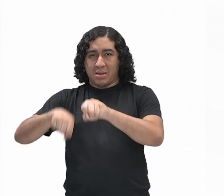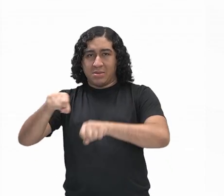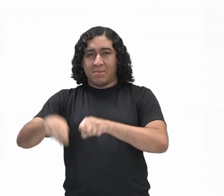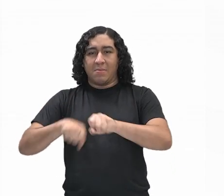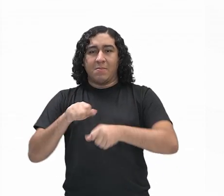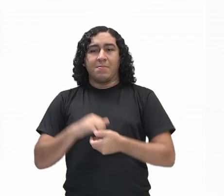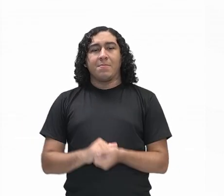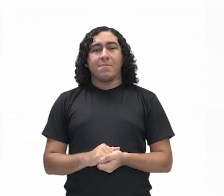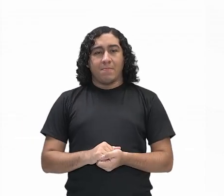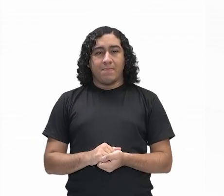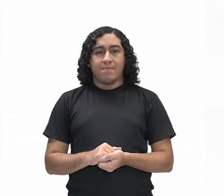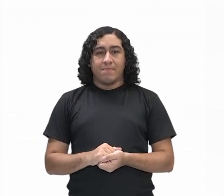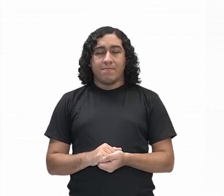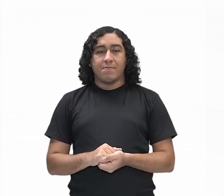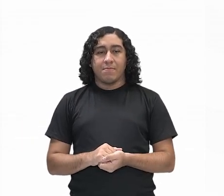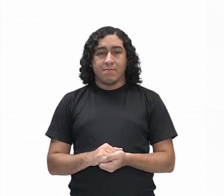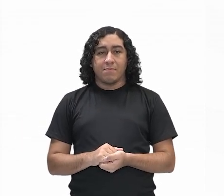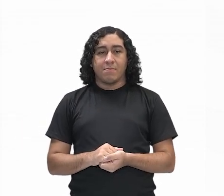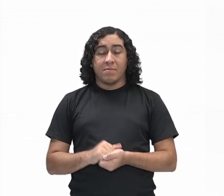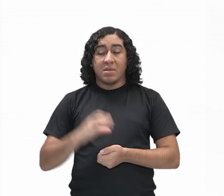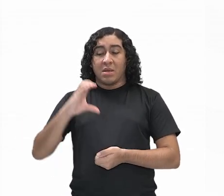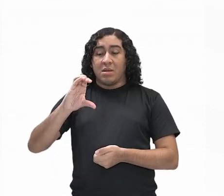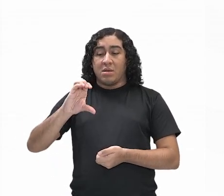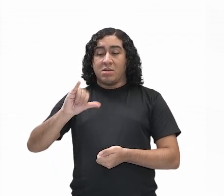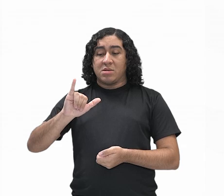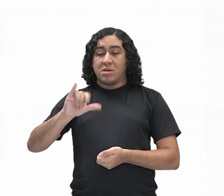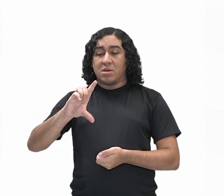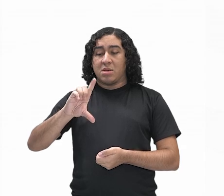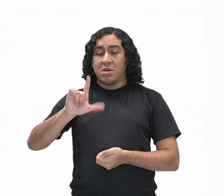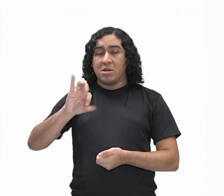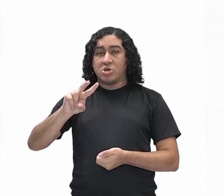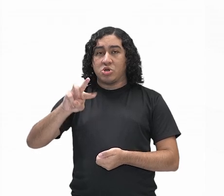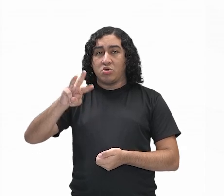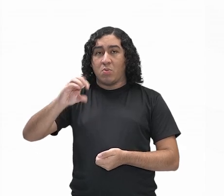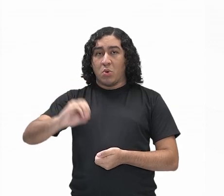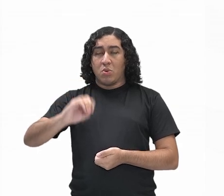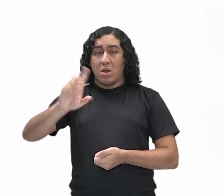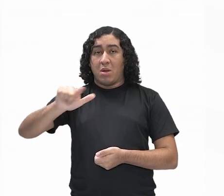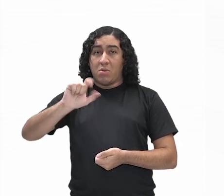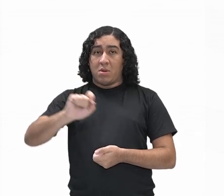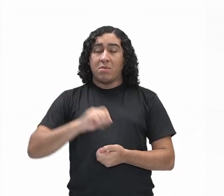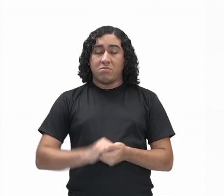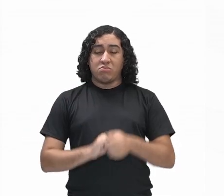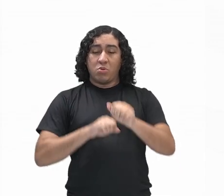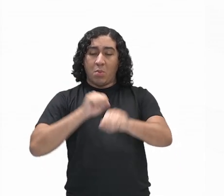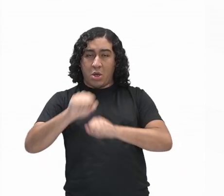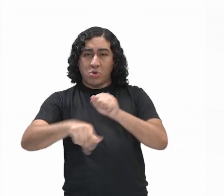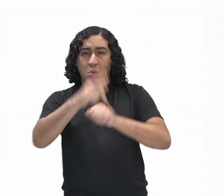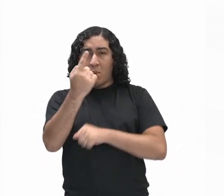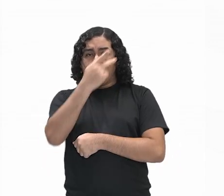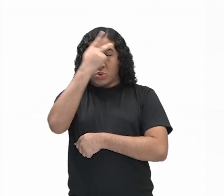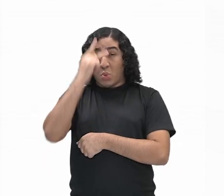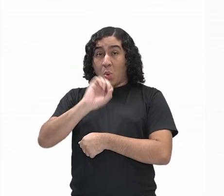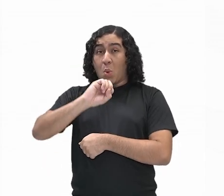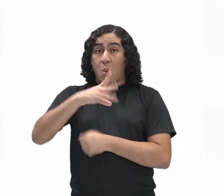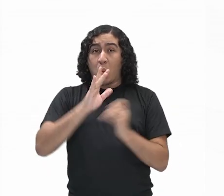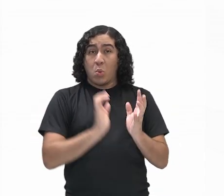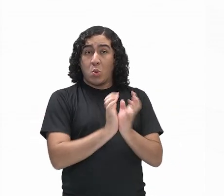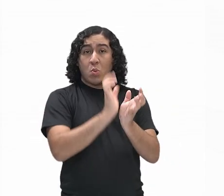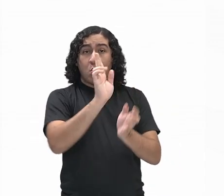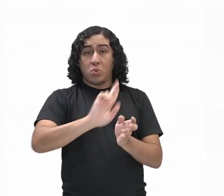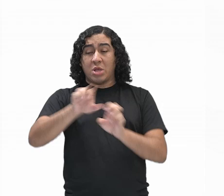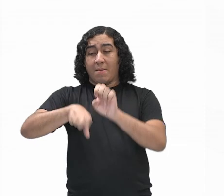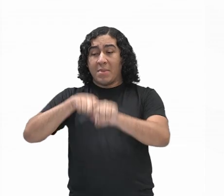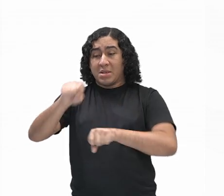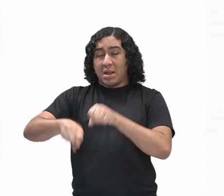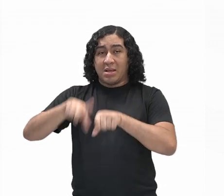Então, o ciclismo, que é o nome desse esporte que usa a bicicleta, é um esporte individual ou por equipe, que utiliza